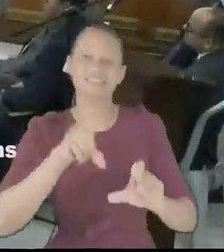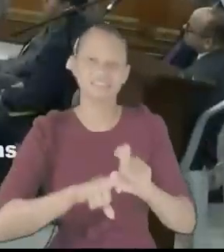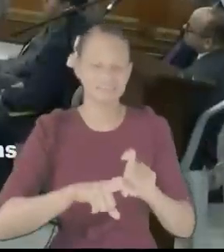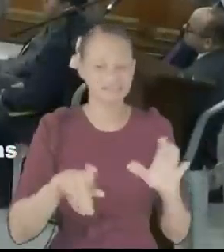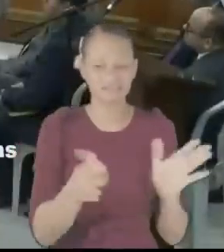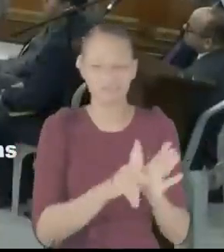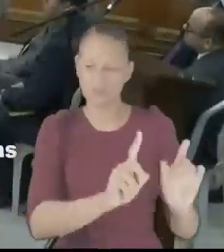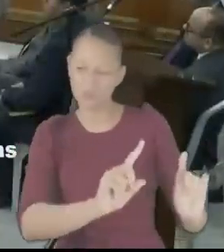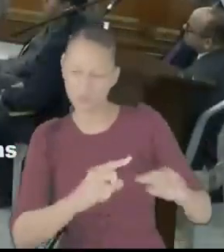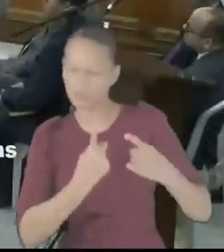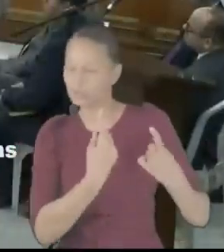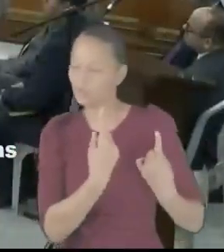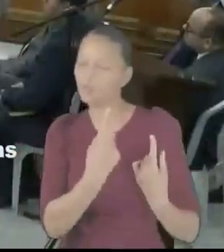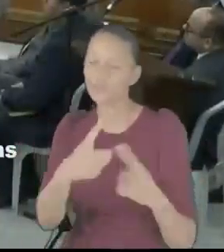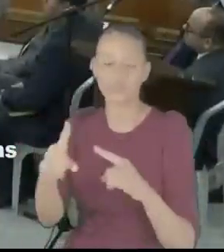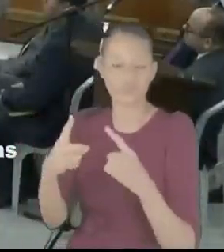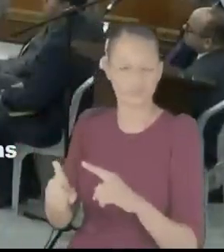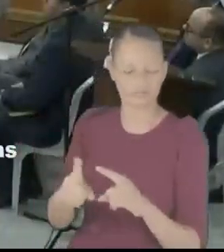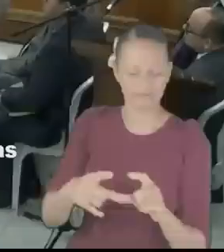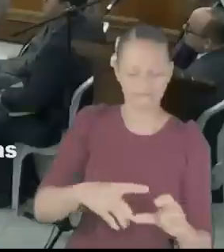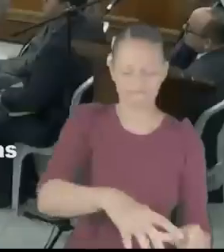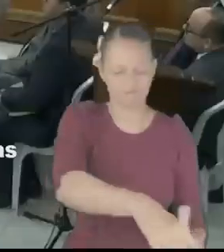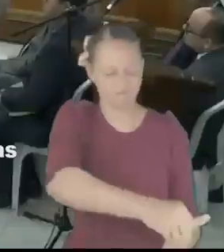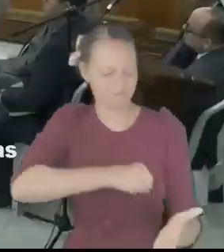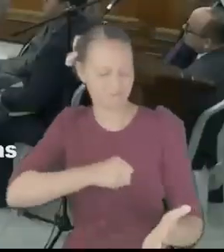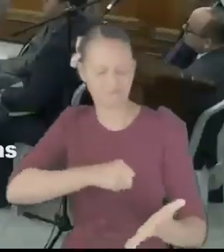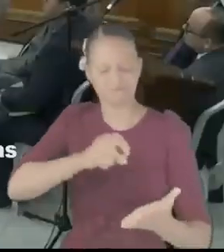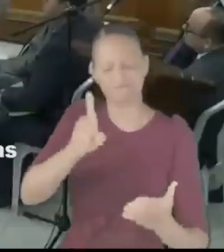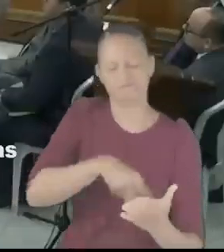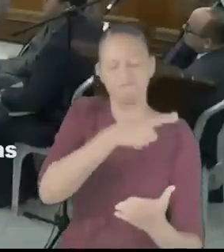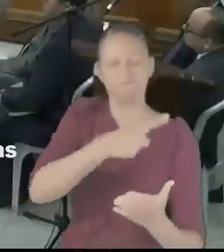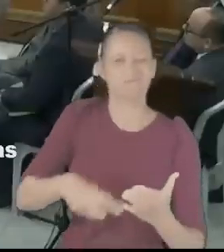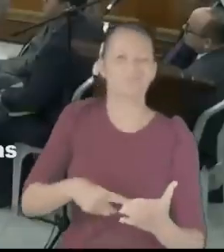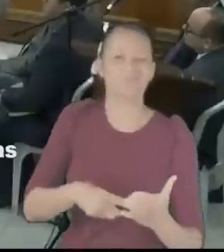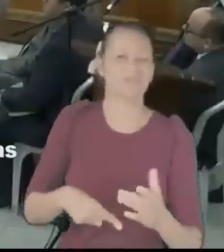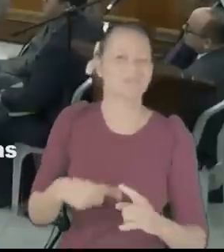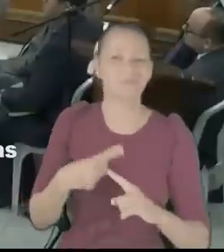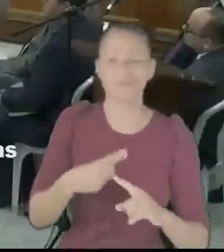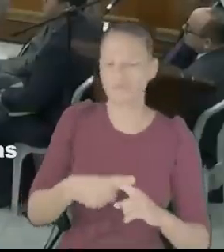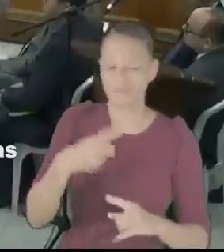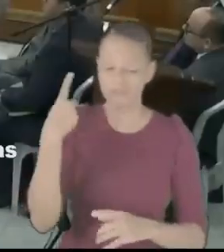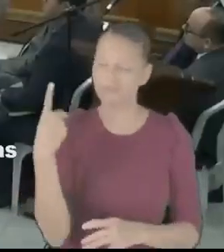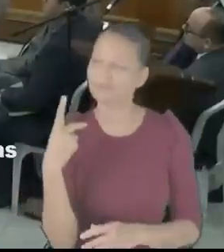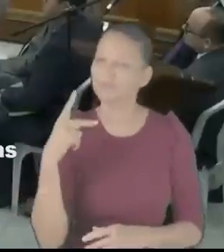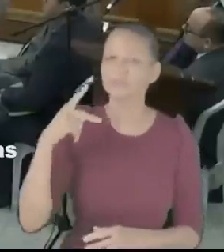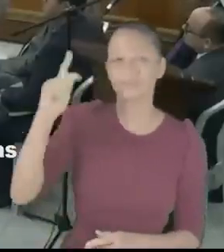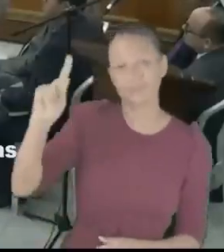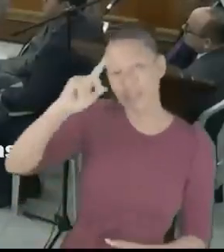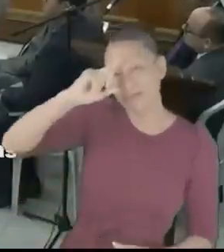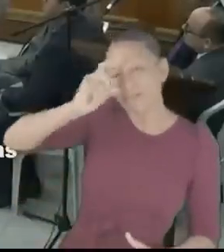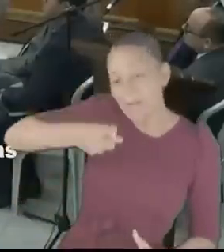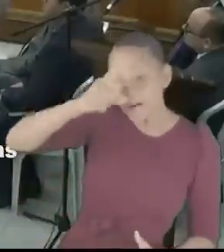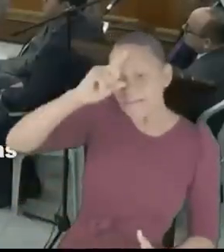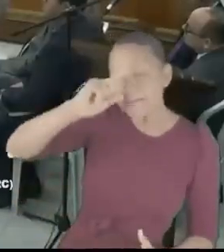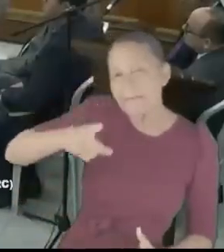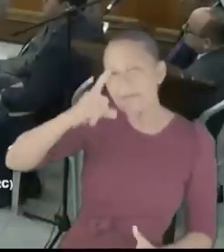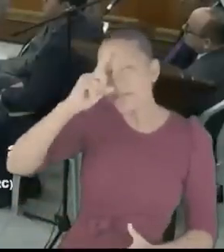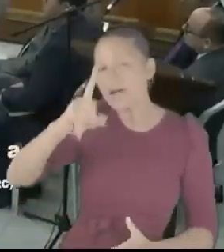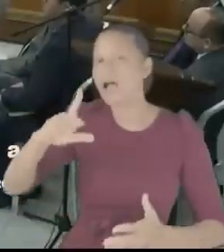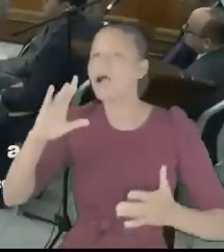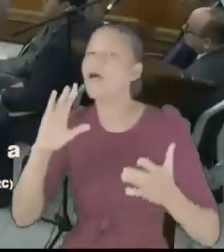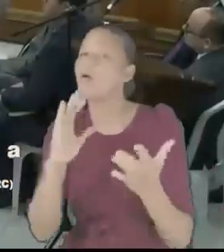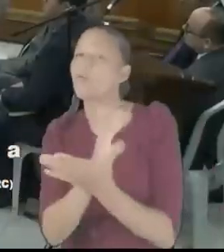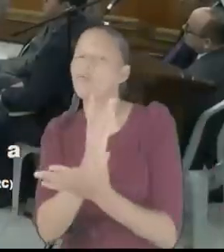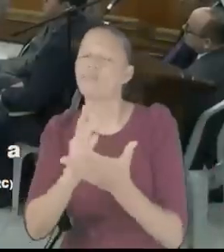era contra nós, nas suas ordenanças, a qual de